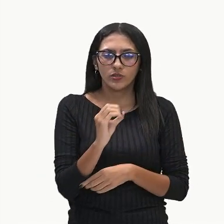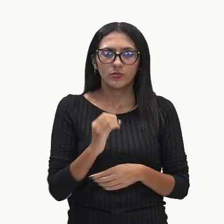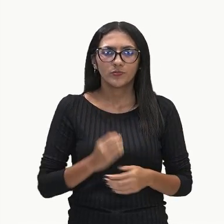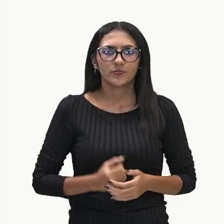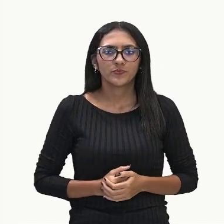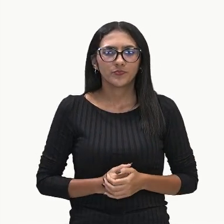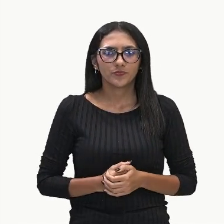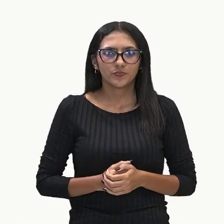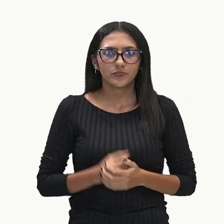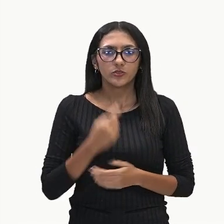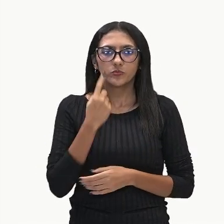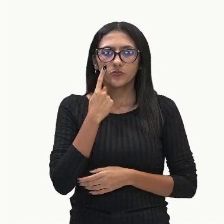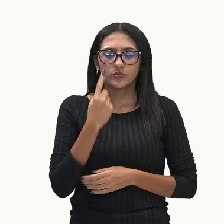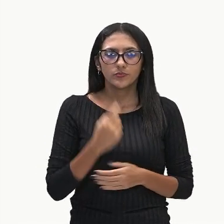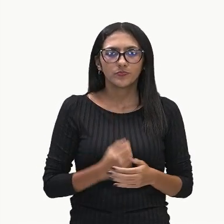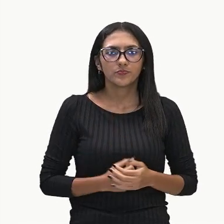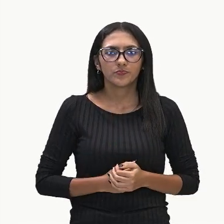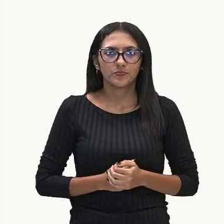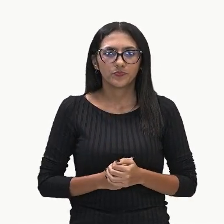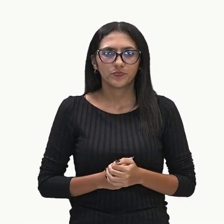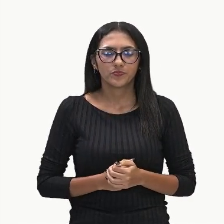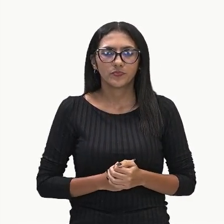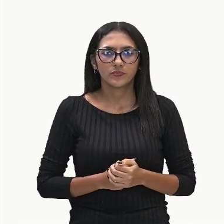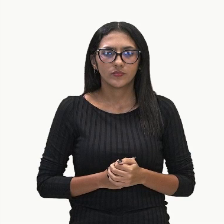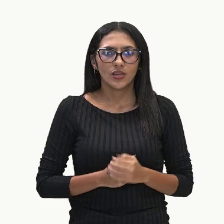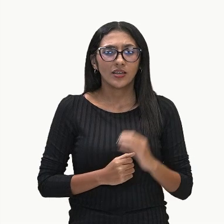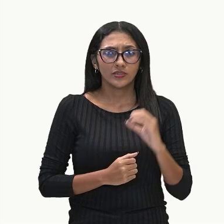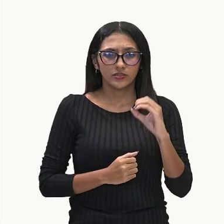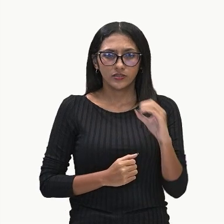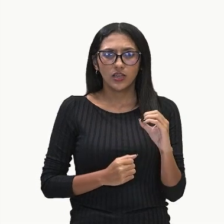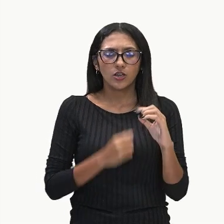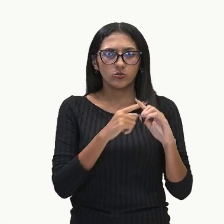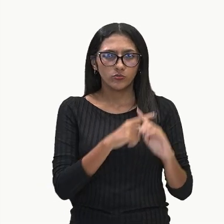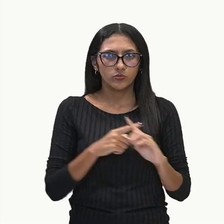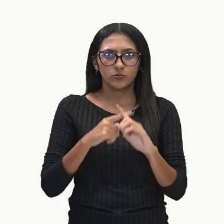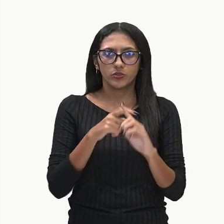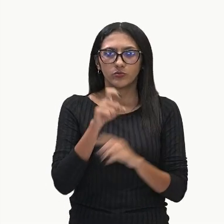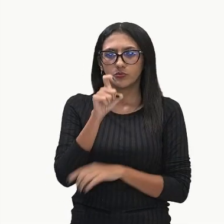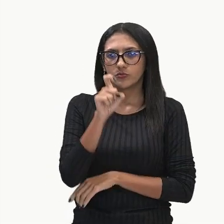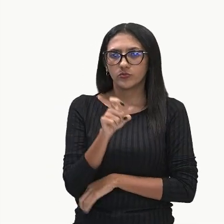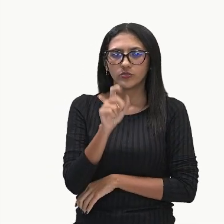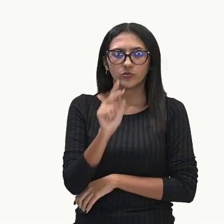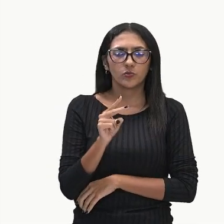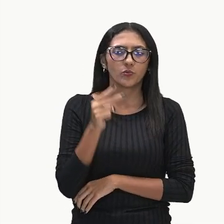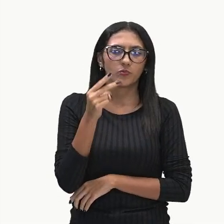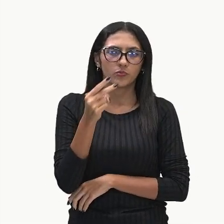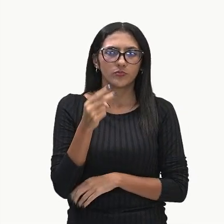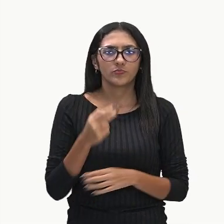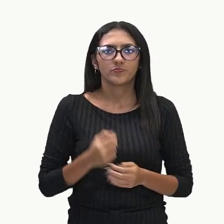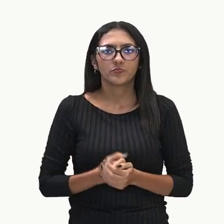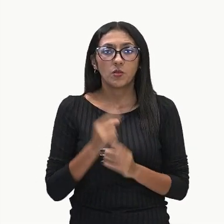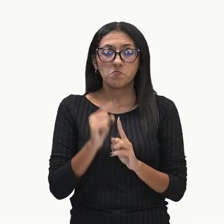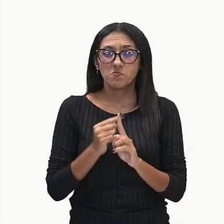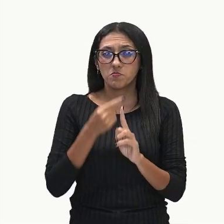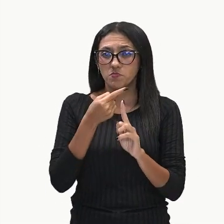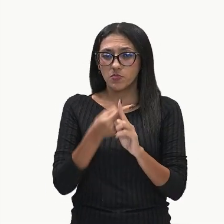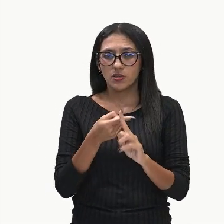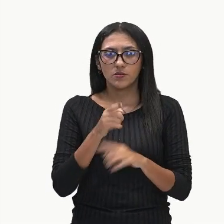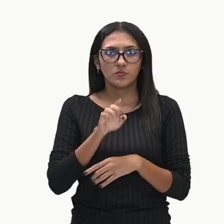zero igual a x multiplicado por x² mais